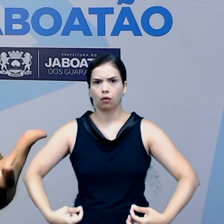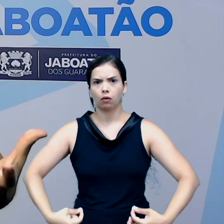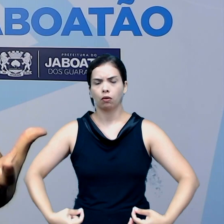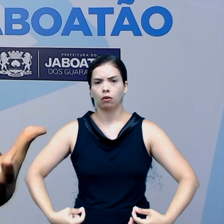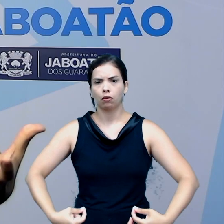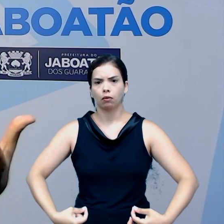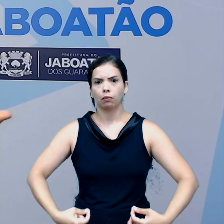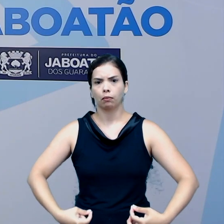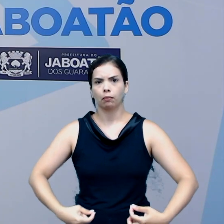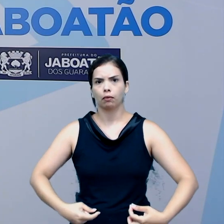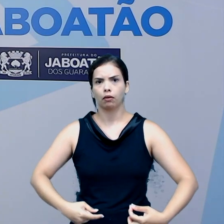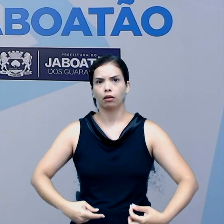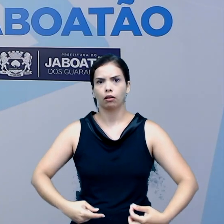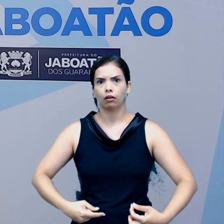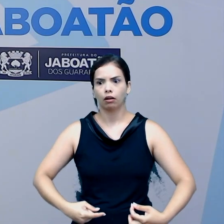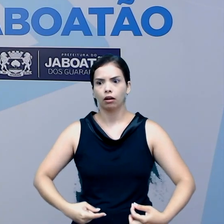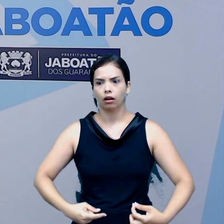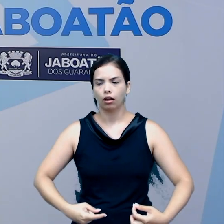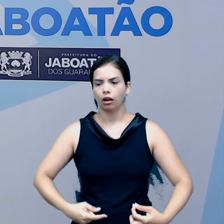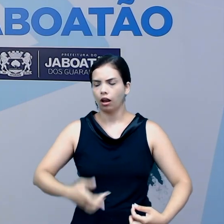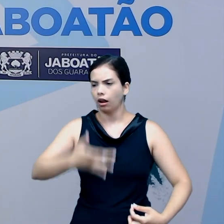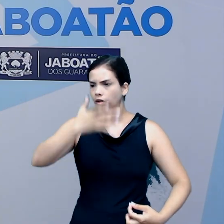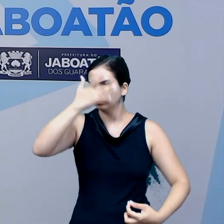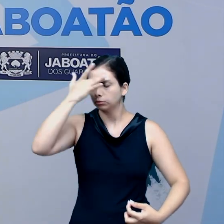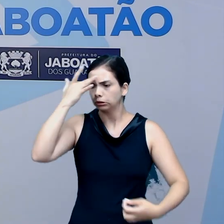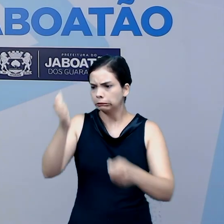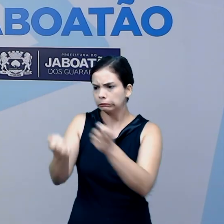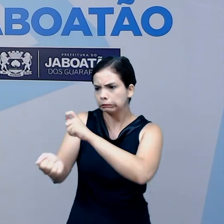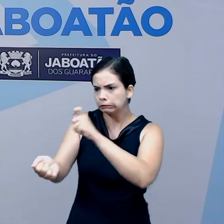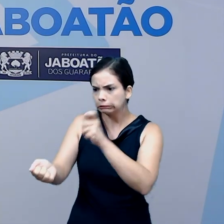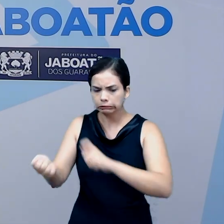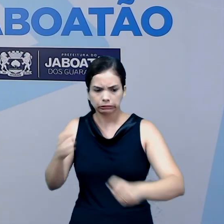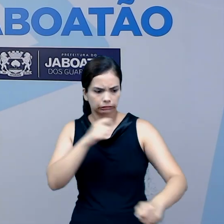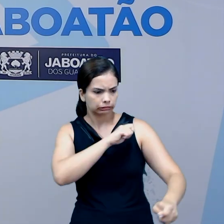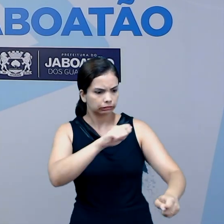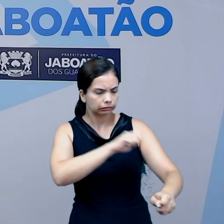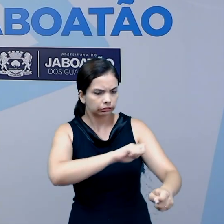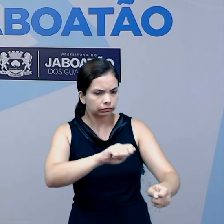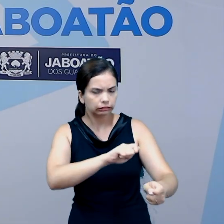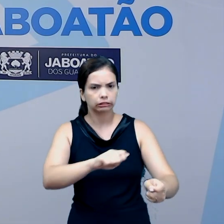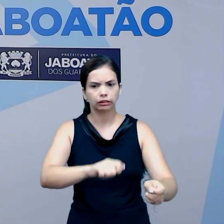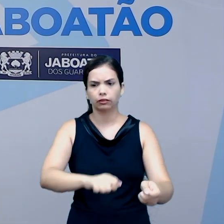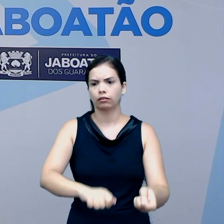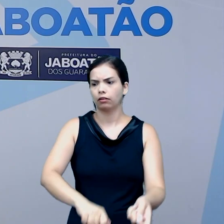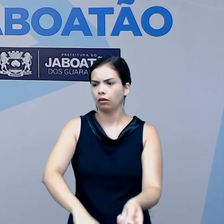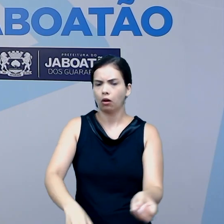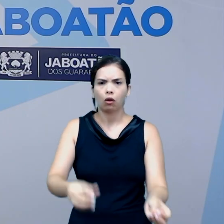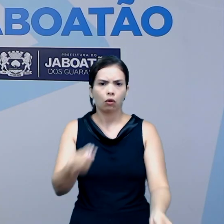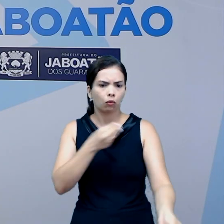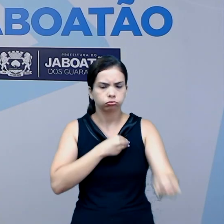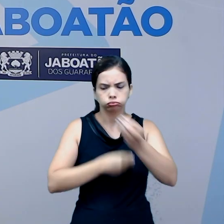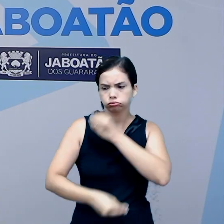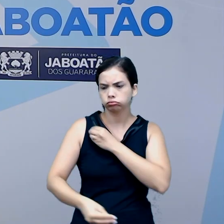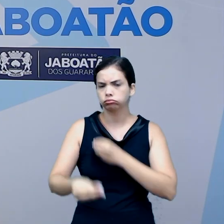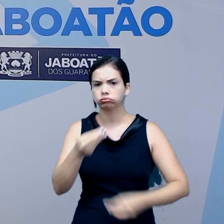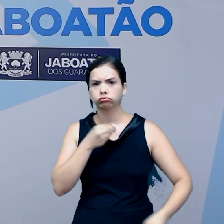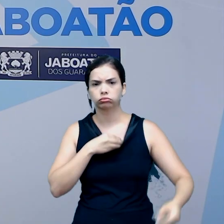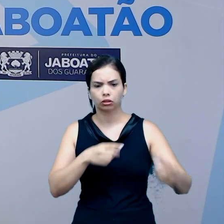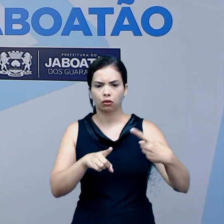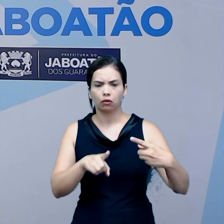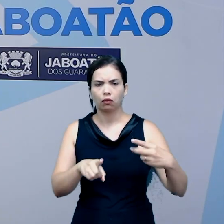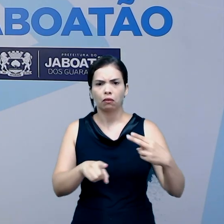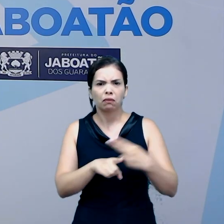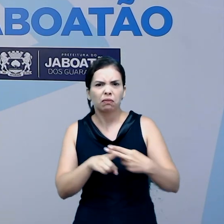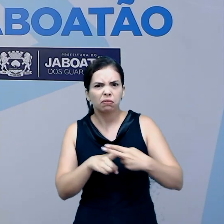para o público escreveram no corpo dela já passaram coisas no corpo dela e colocar uma